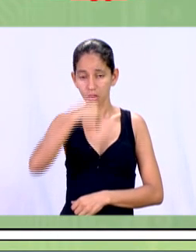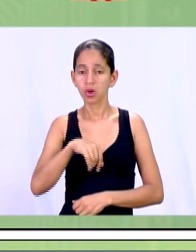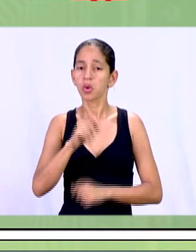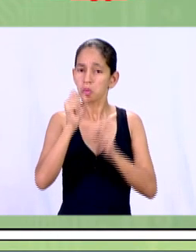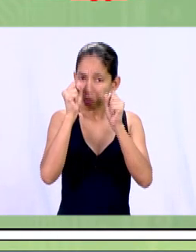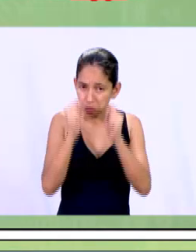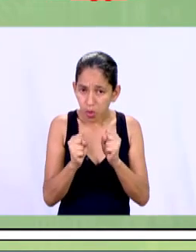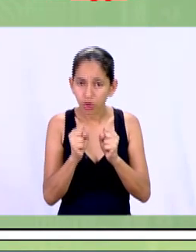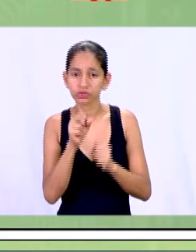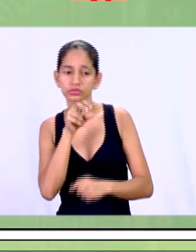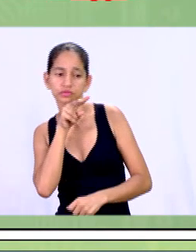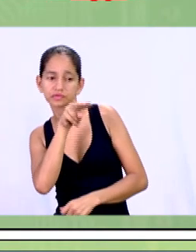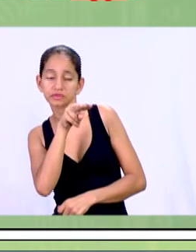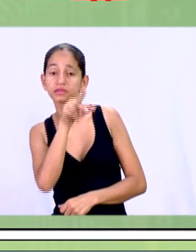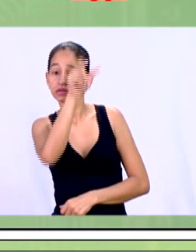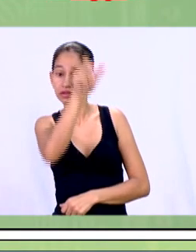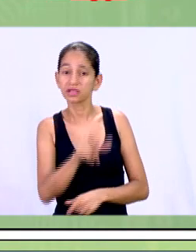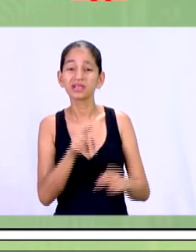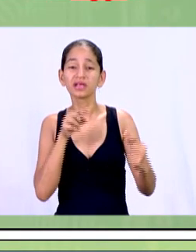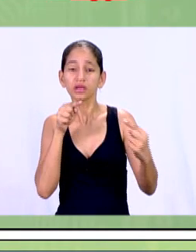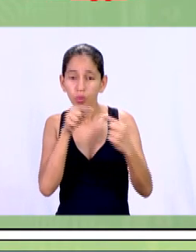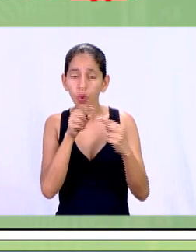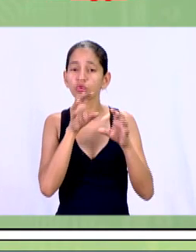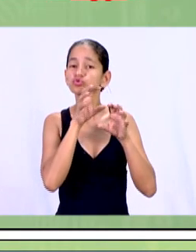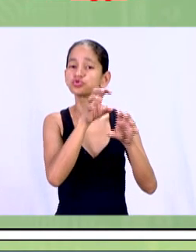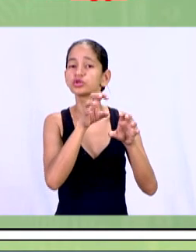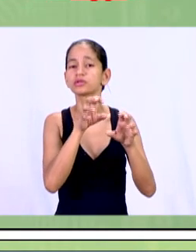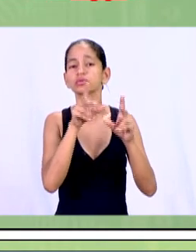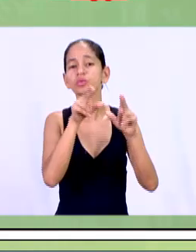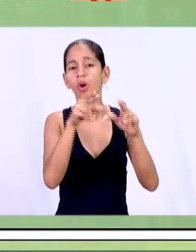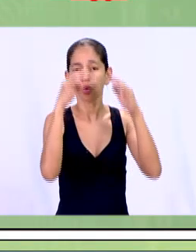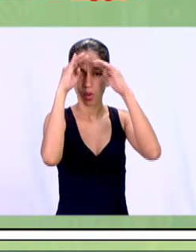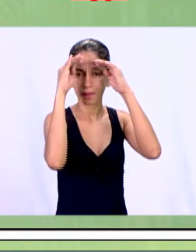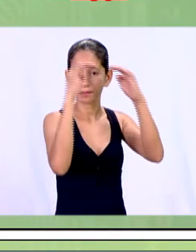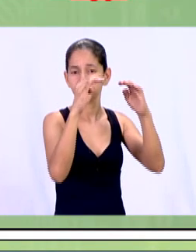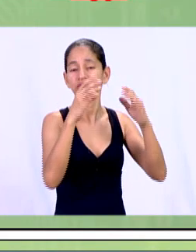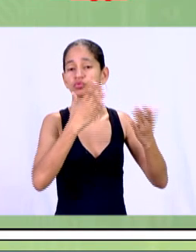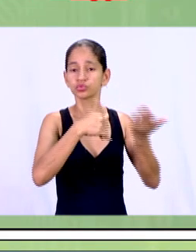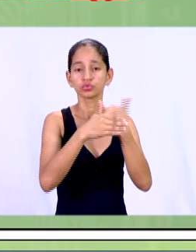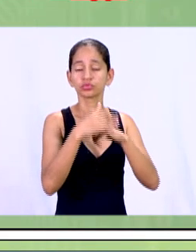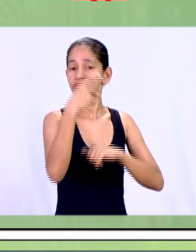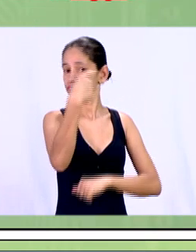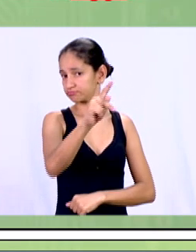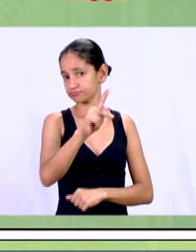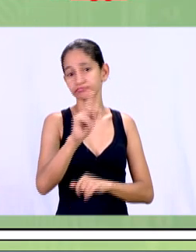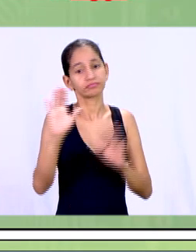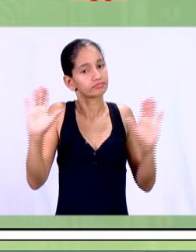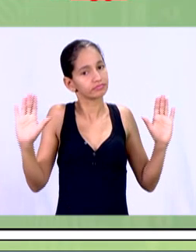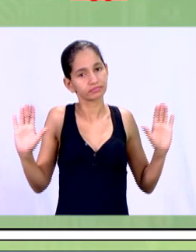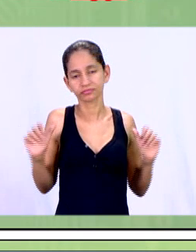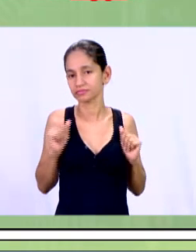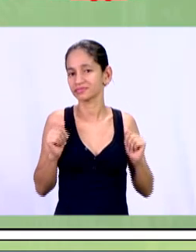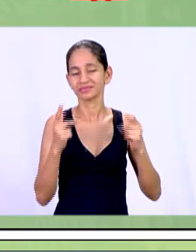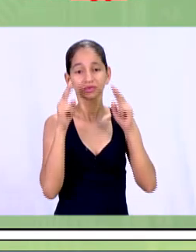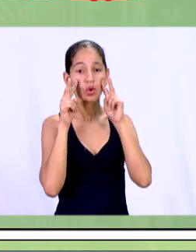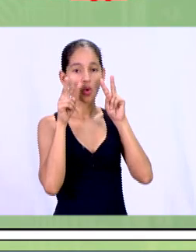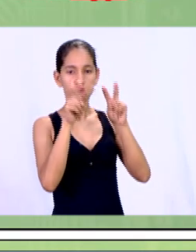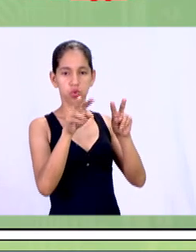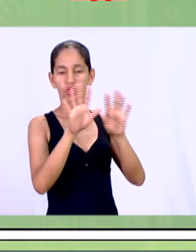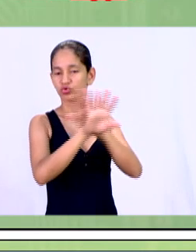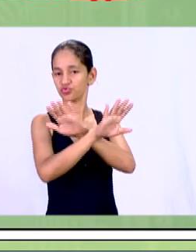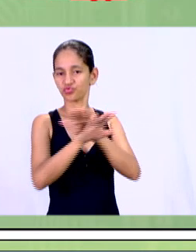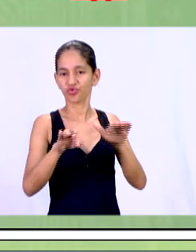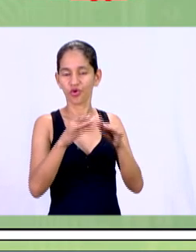outro a partir dele mesmo. A partir do momento em que eu busque o que nós chamamos aqui, né, e o que é dito